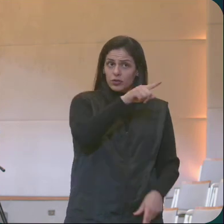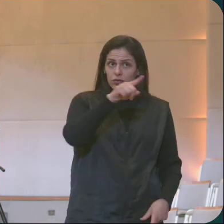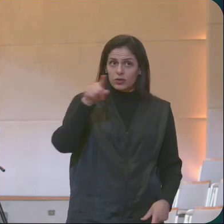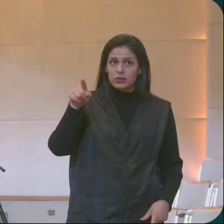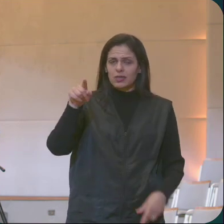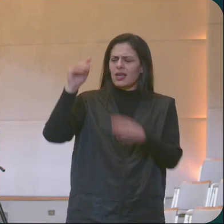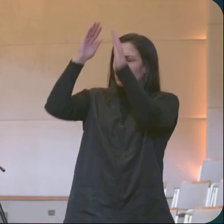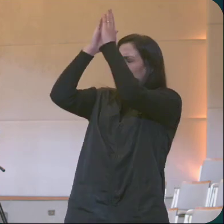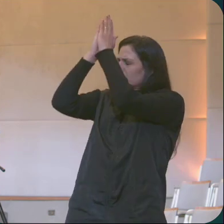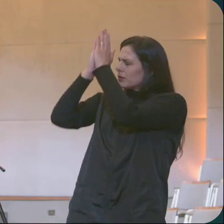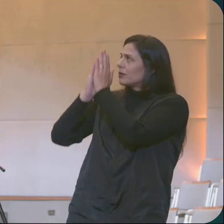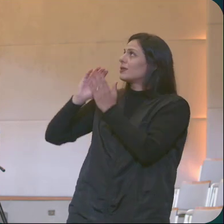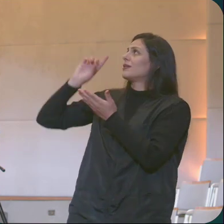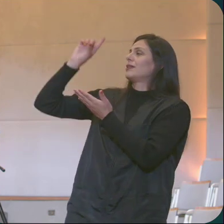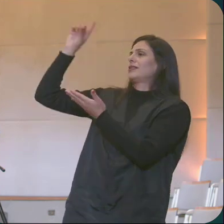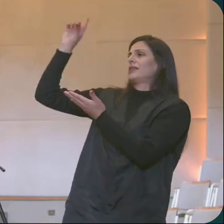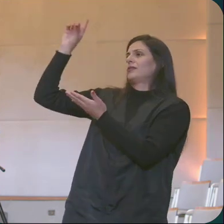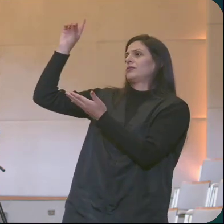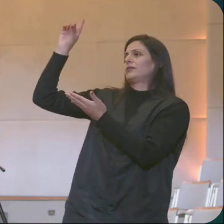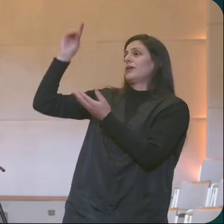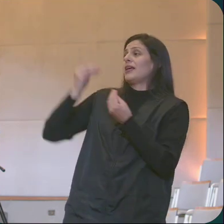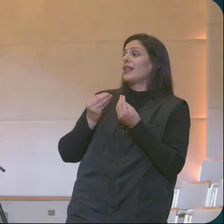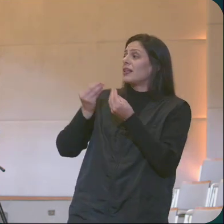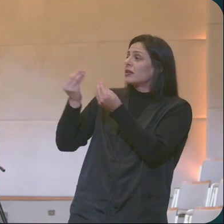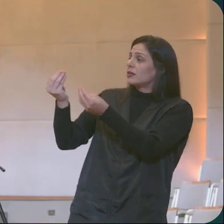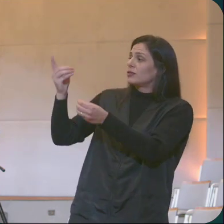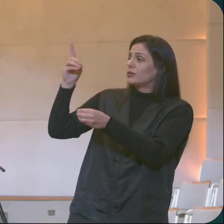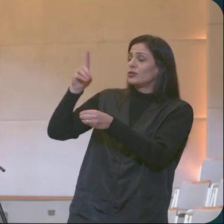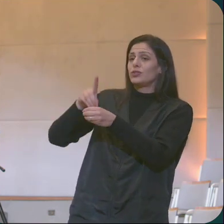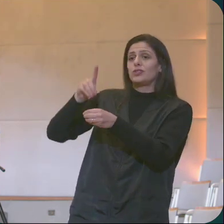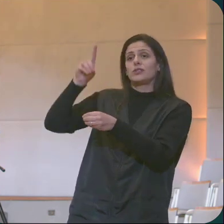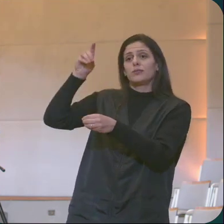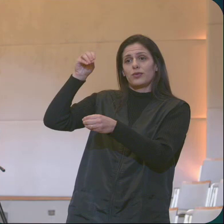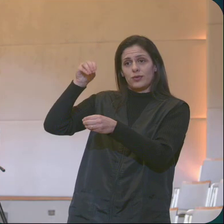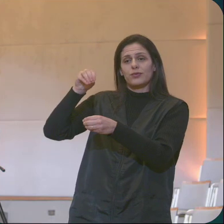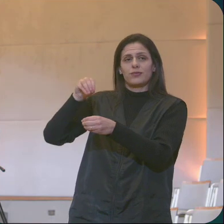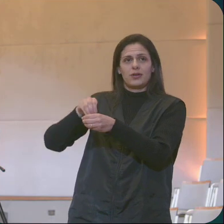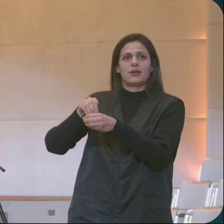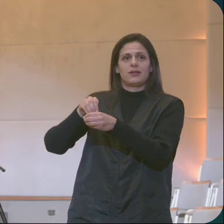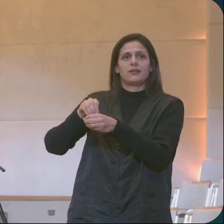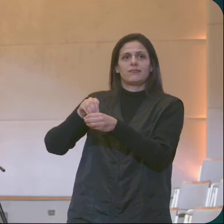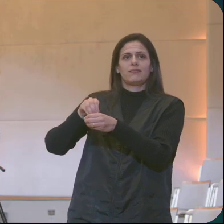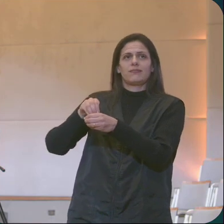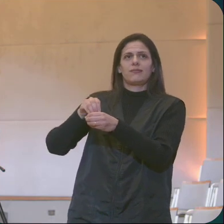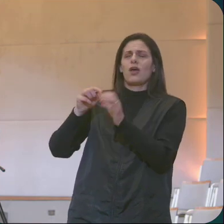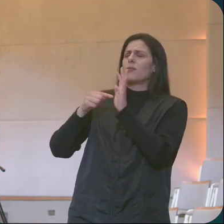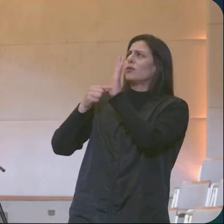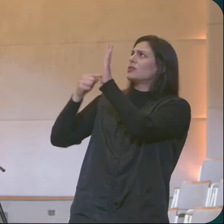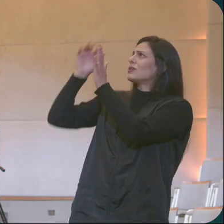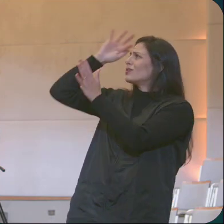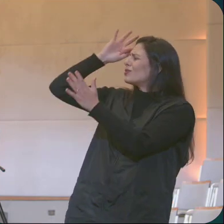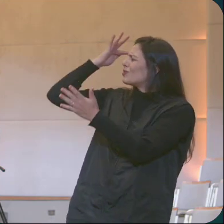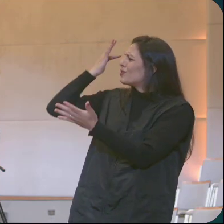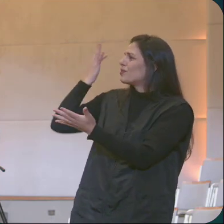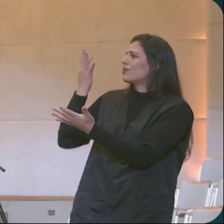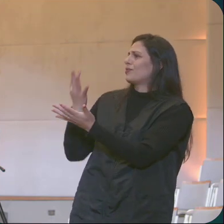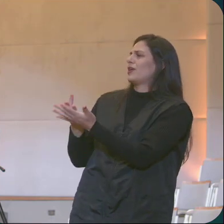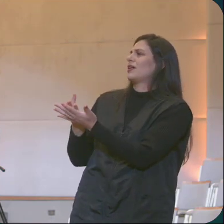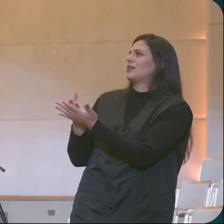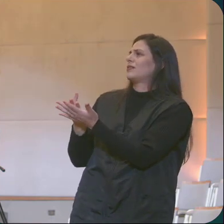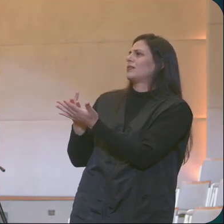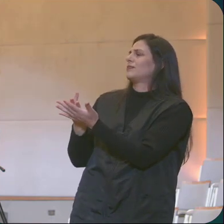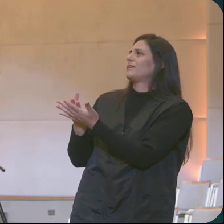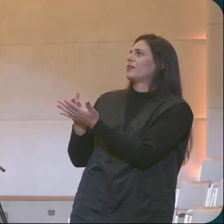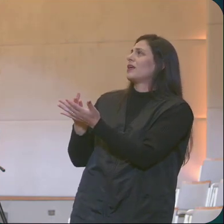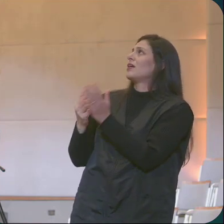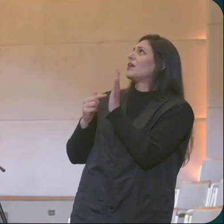dízimos e ofertas, ou um ato de fé, falando ao Senhor: Tu és o meu pastor, de nada sentirei falta,